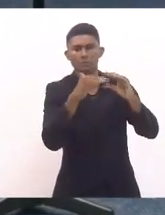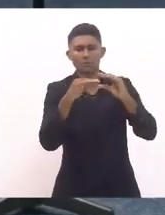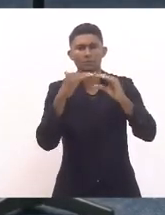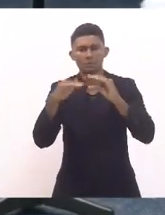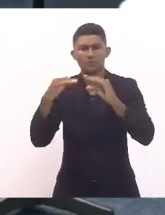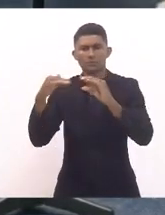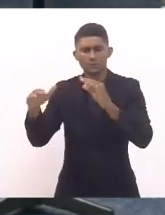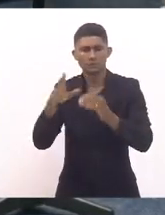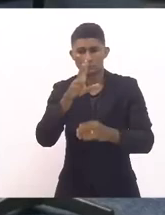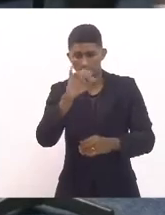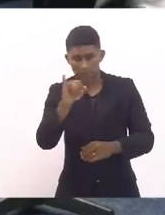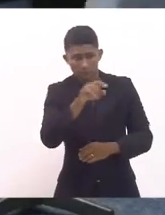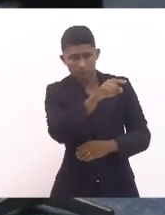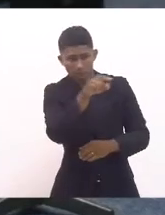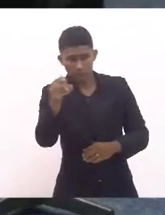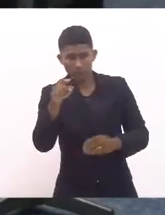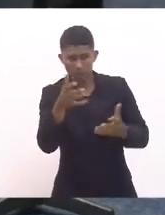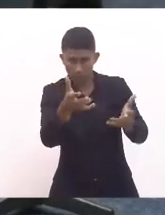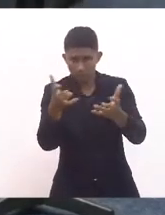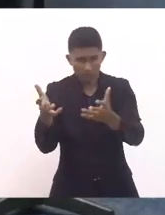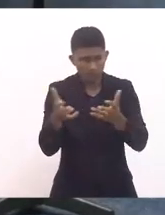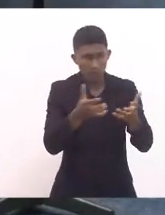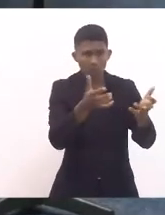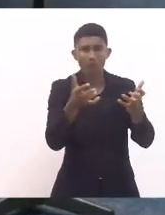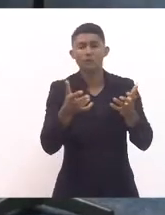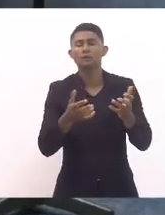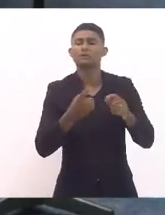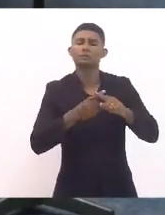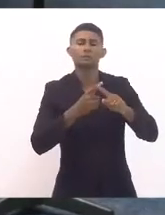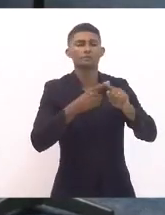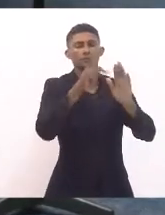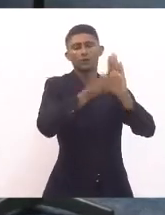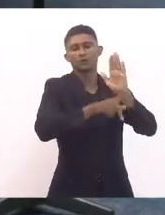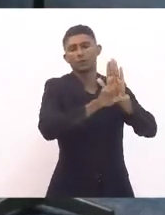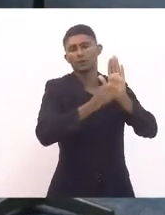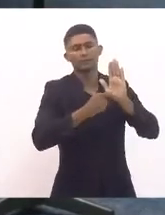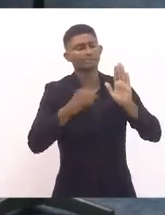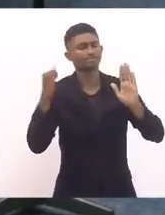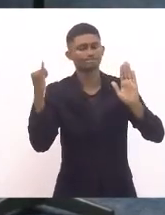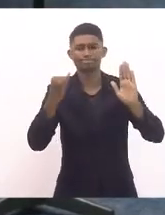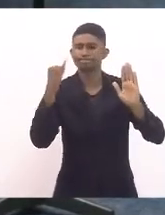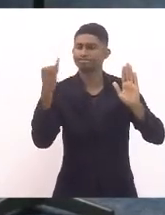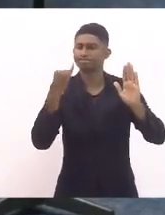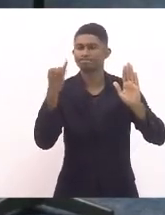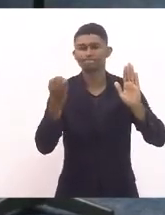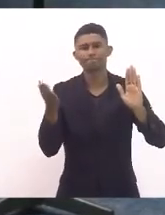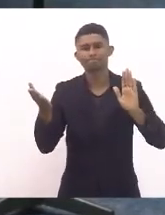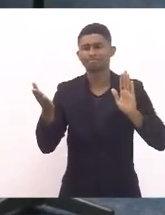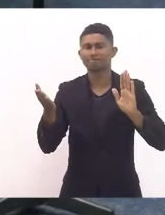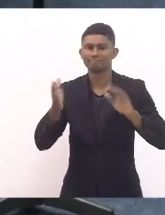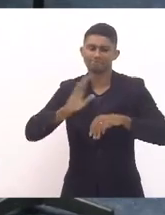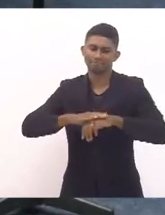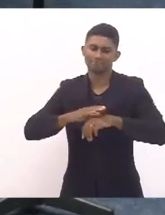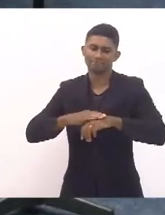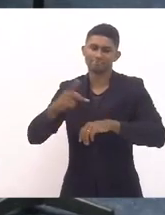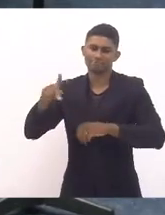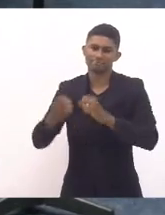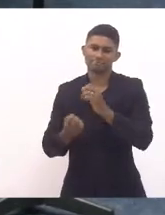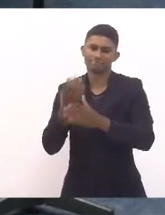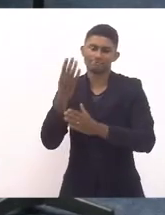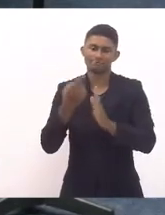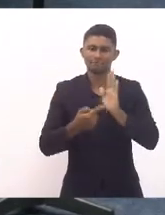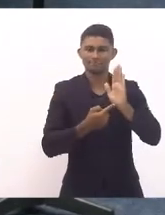caso tenham interesse num projeto que é tão importante apresentado pela deputada Lucinha. E aqui